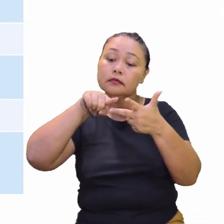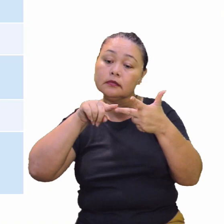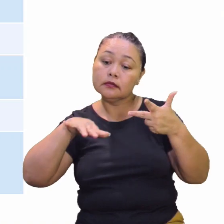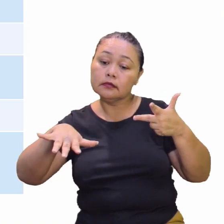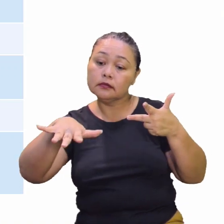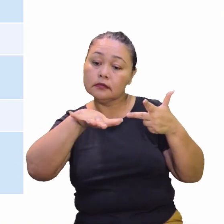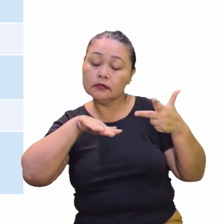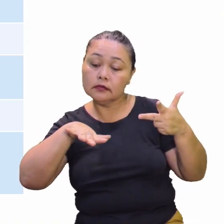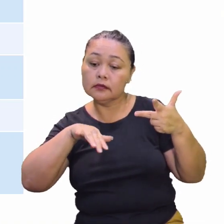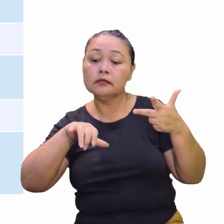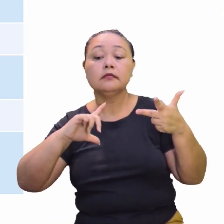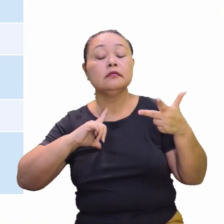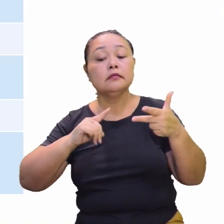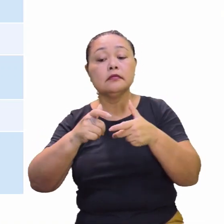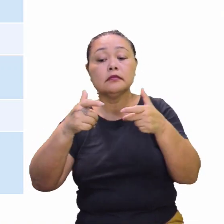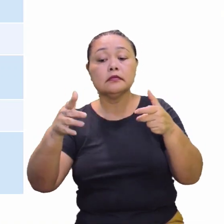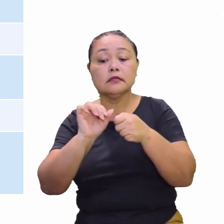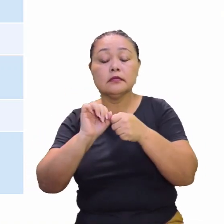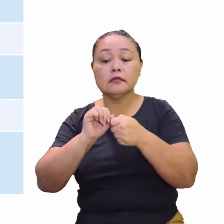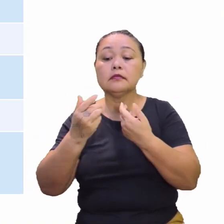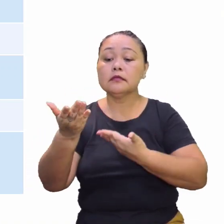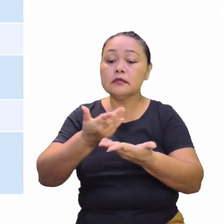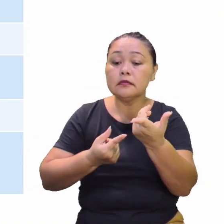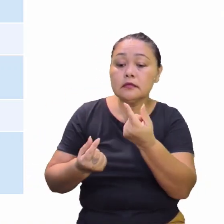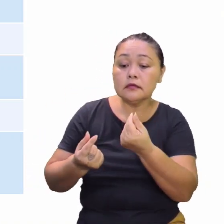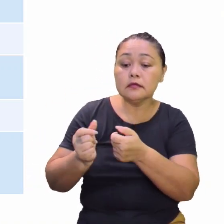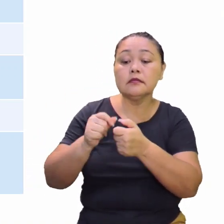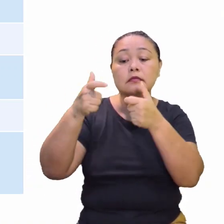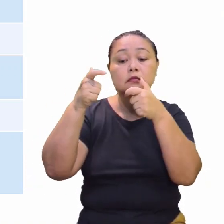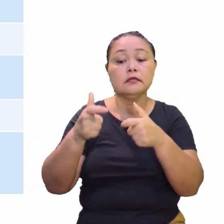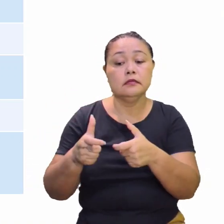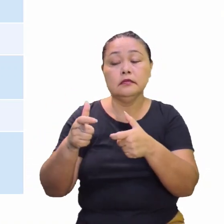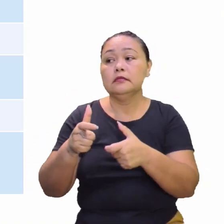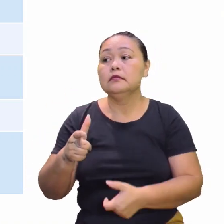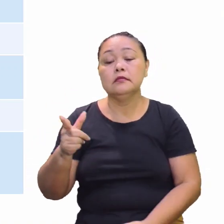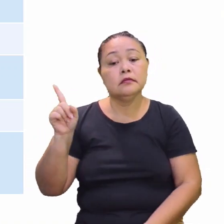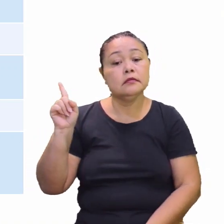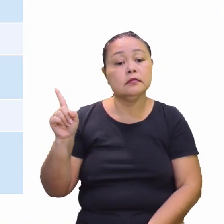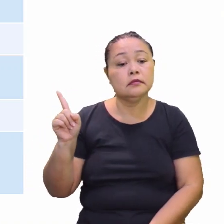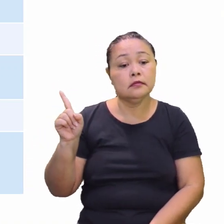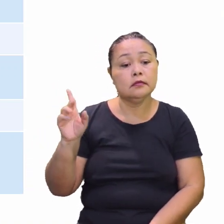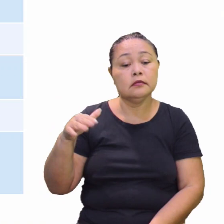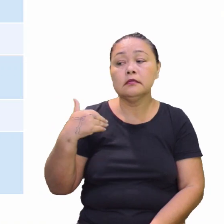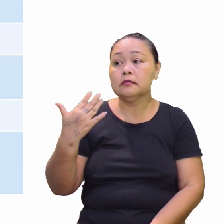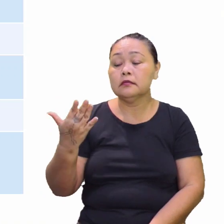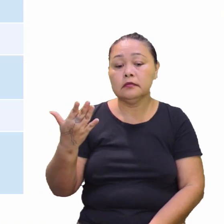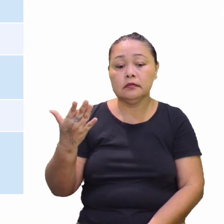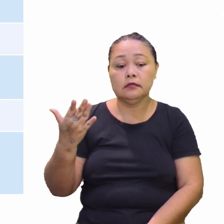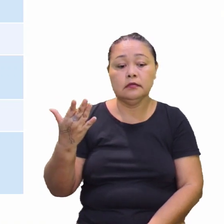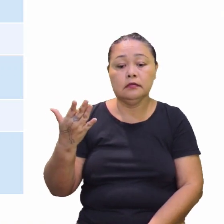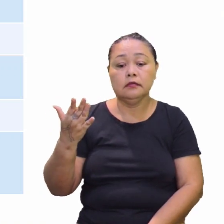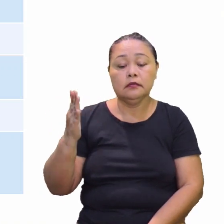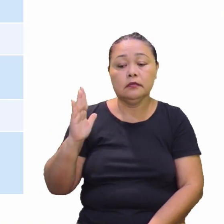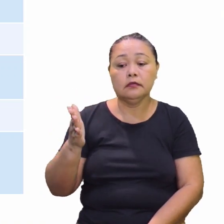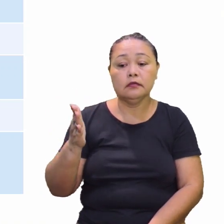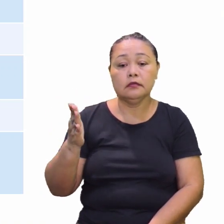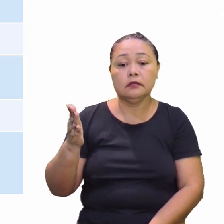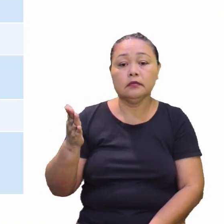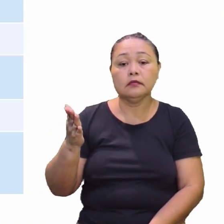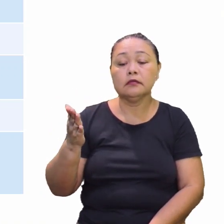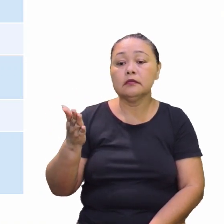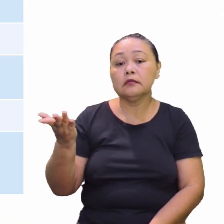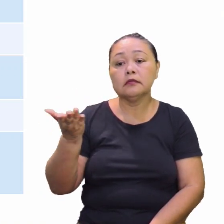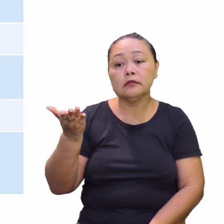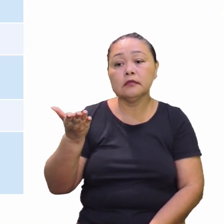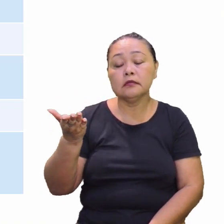setor terciário é o setor de serviços e comércio de um determinado local. Rogério, Oi. Inclusive, né, já que